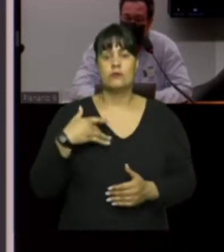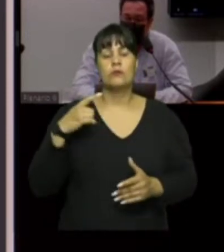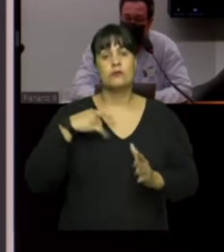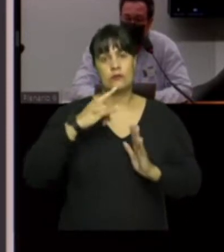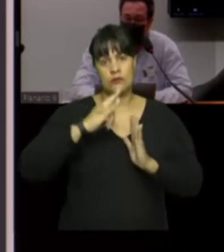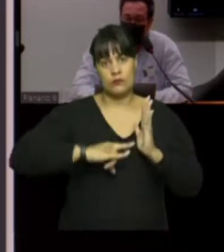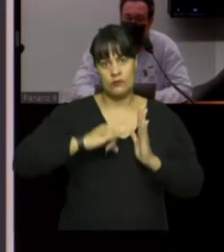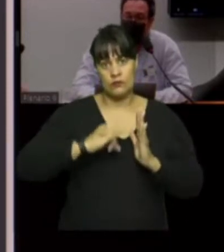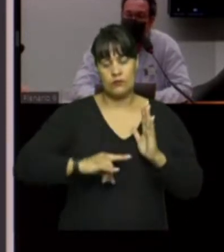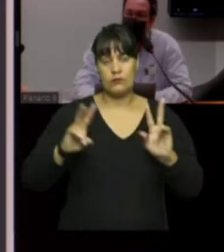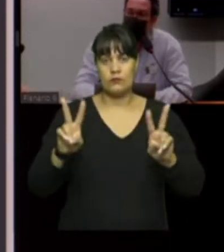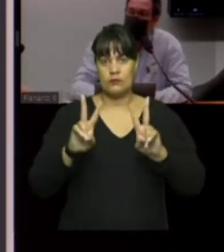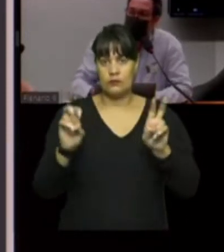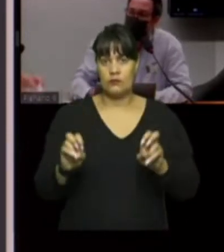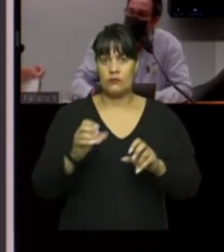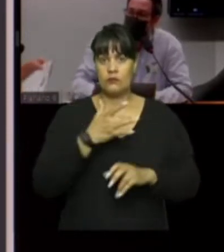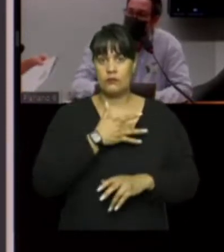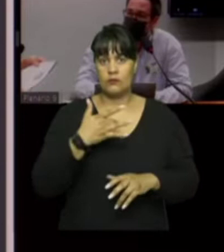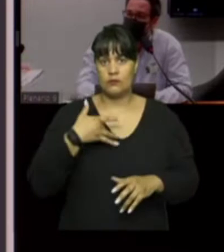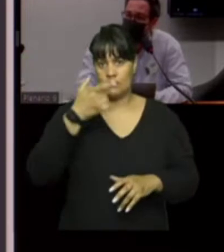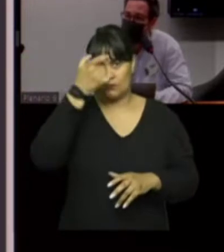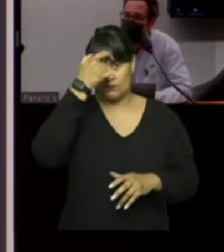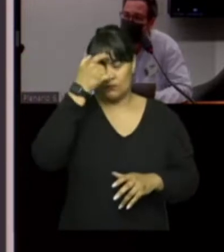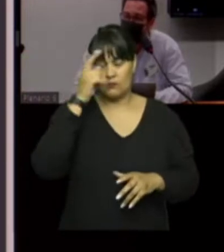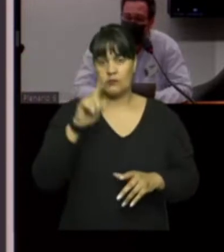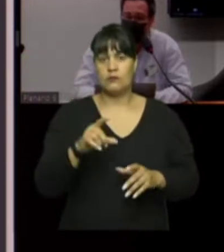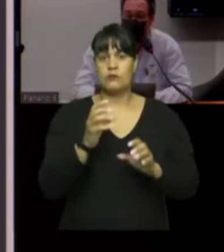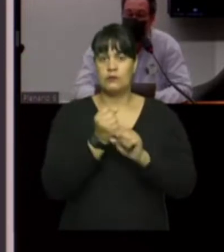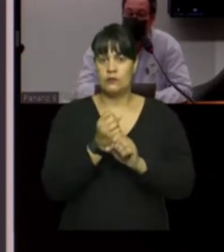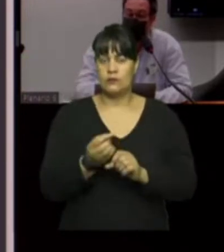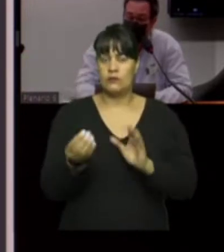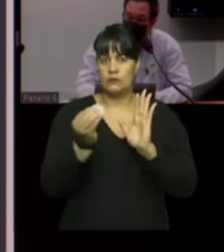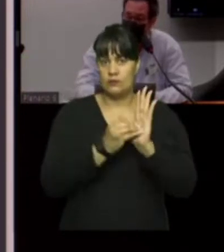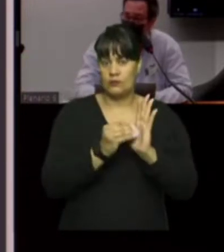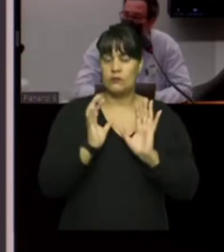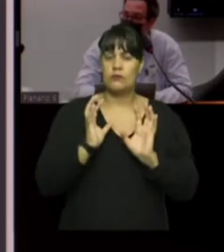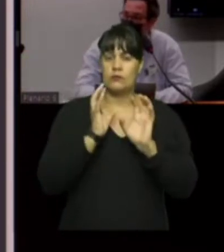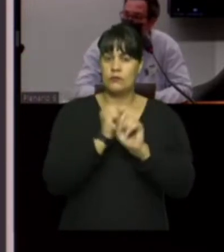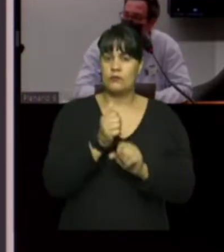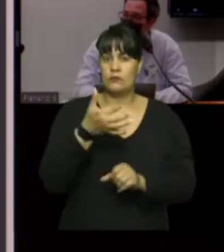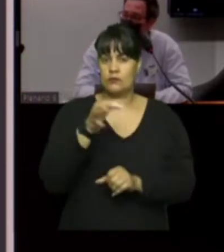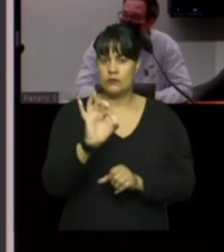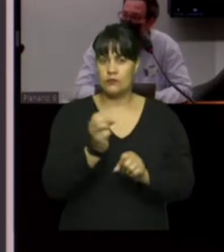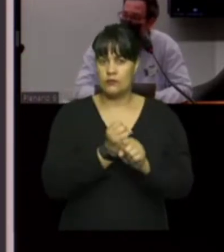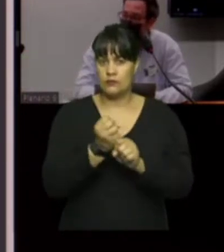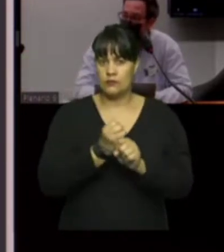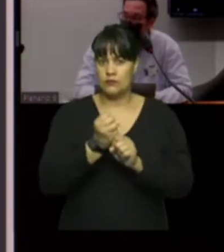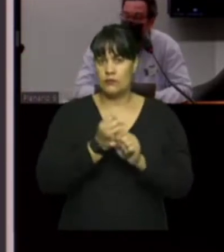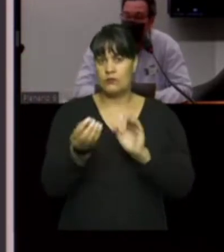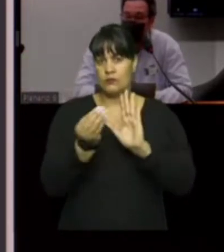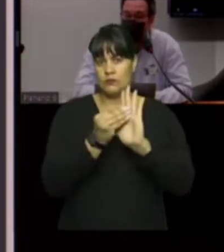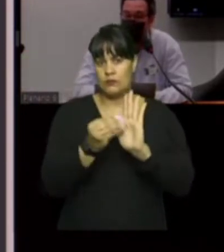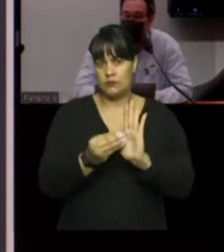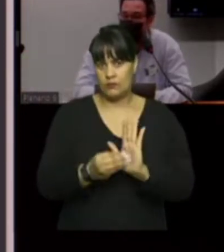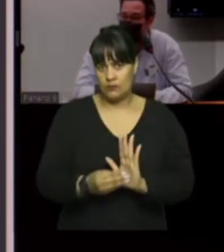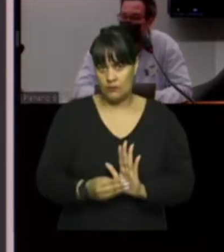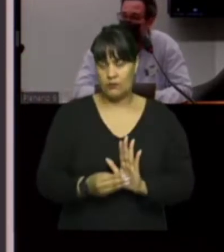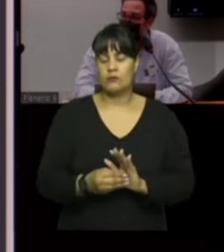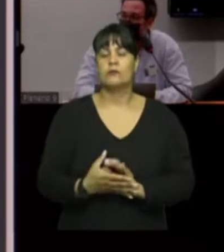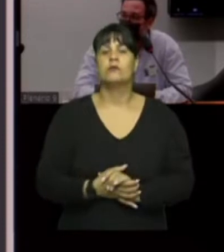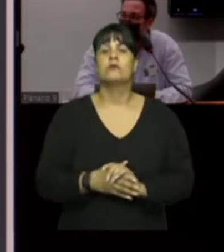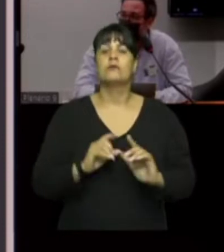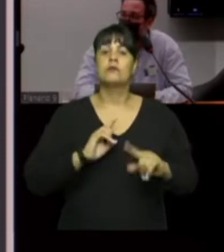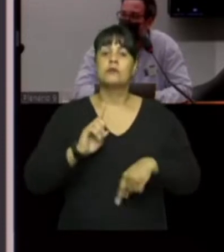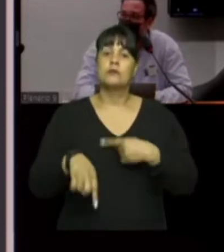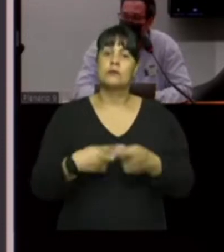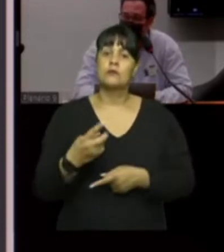em Dados, que fazia uma avaliação da série histórica nos últimos 10 anos sobre a política de saúde mental. E de 2015 para